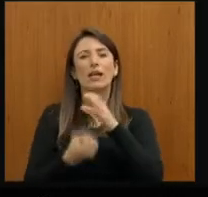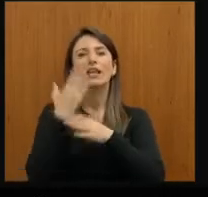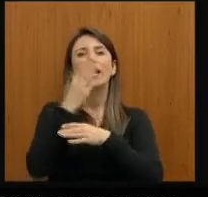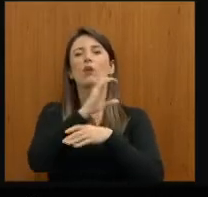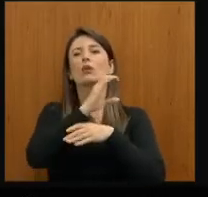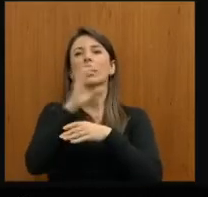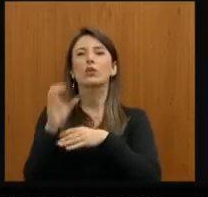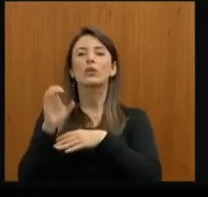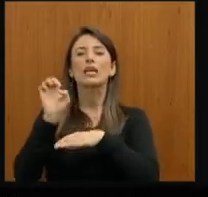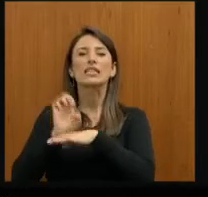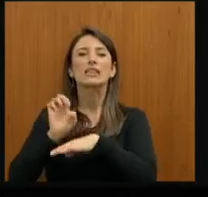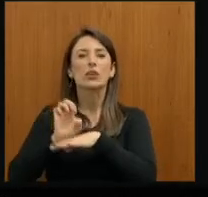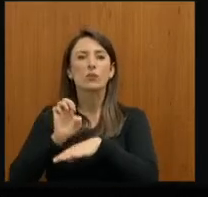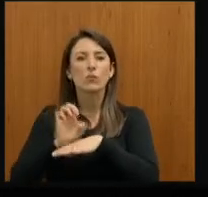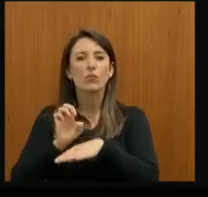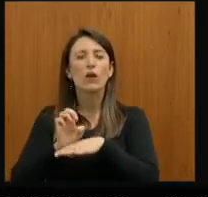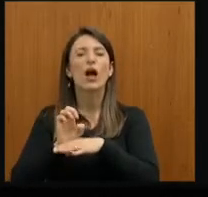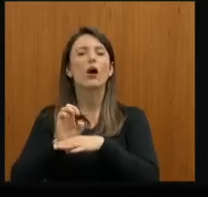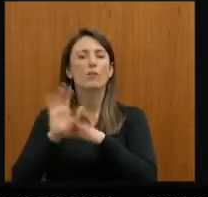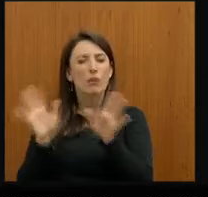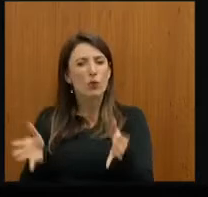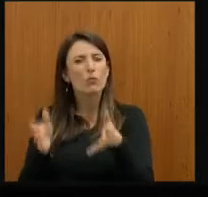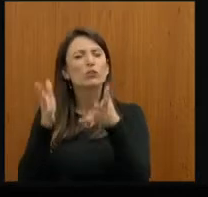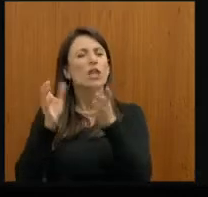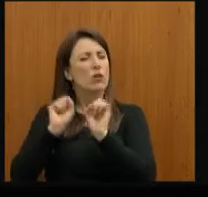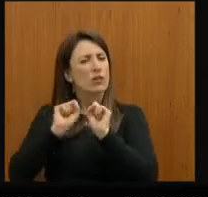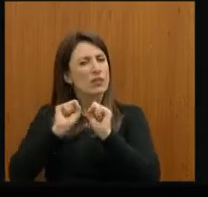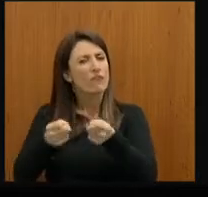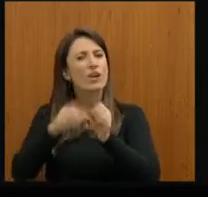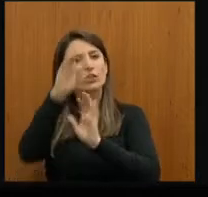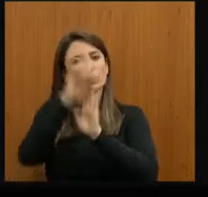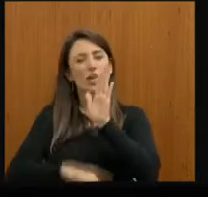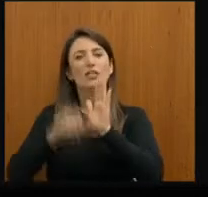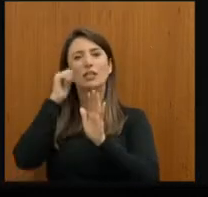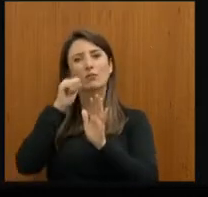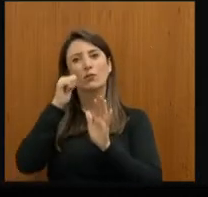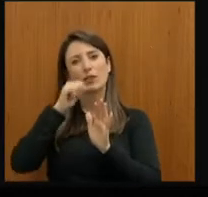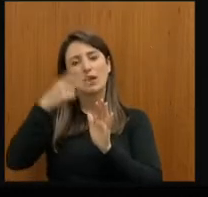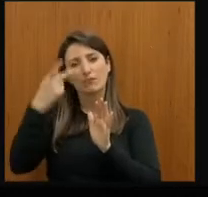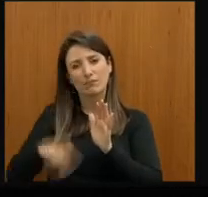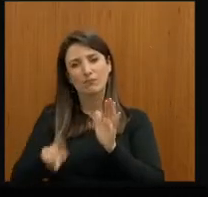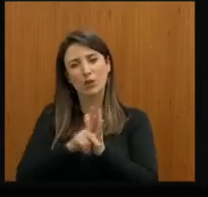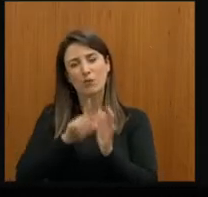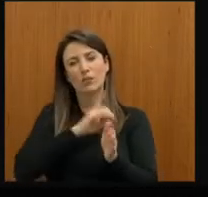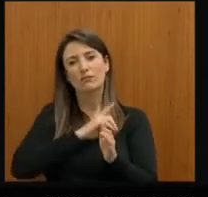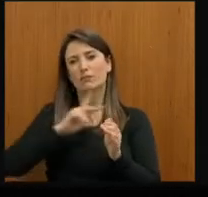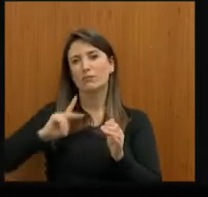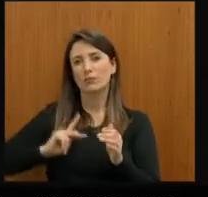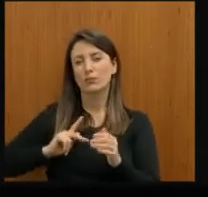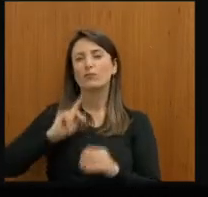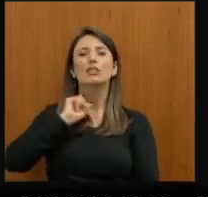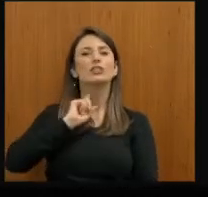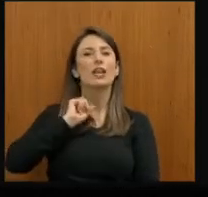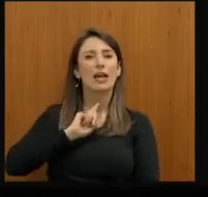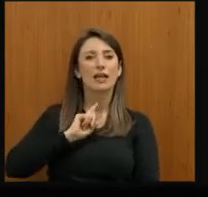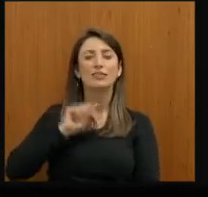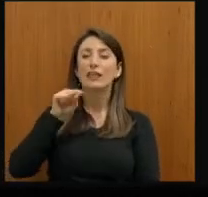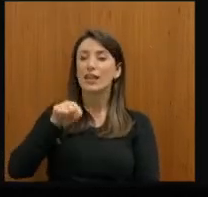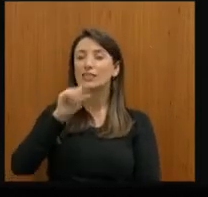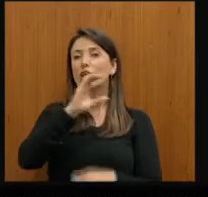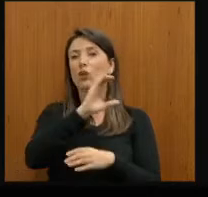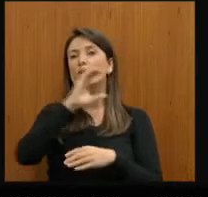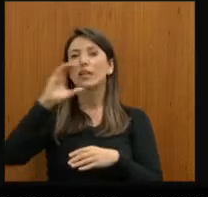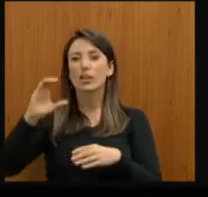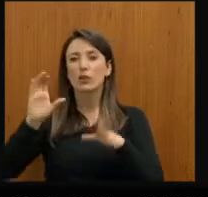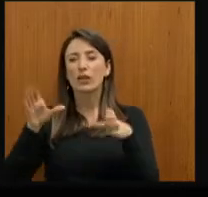Promoção e defesa dos direitos da mulher da Defensoria Pública do Estado de Minas Gerais né é esta Coordenadoria